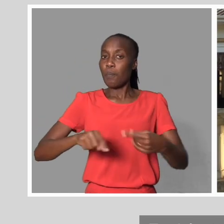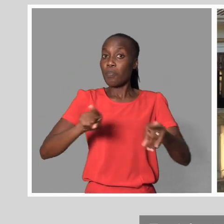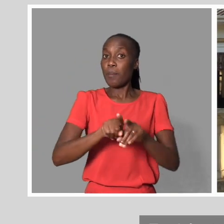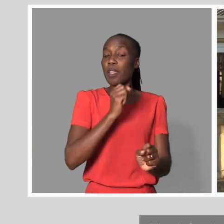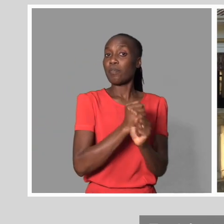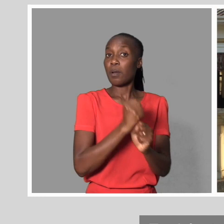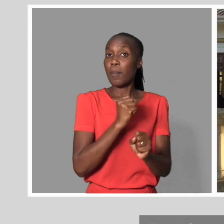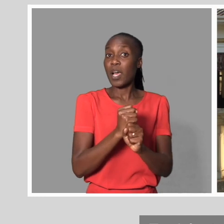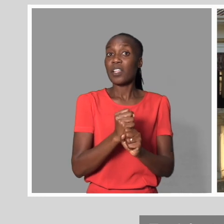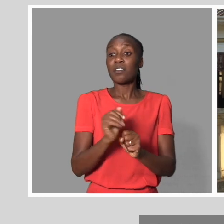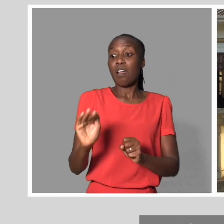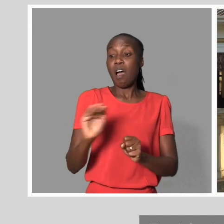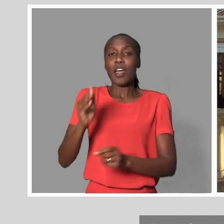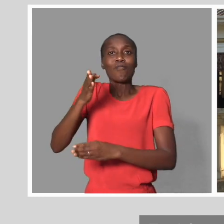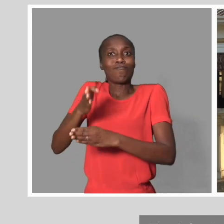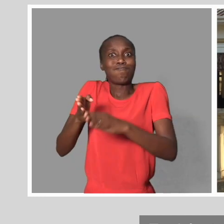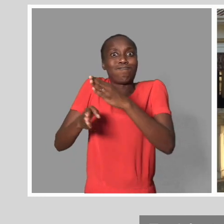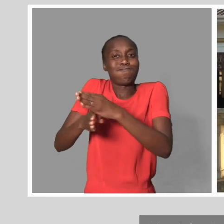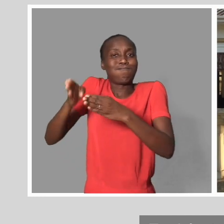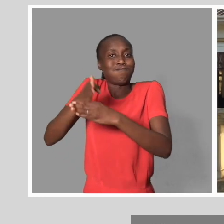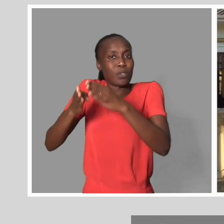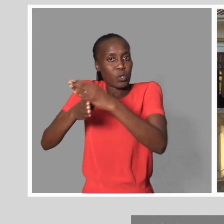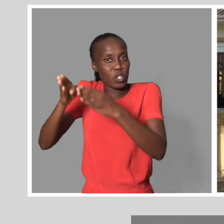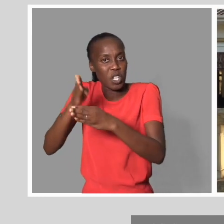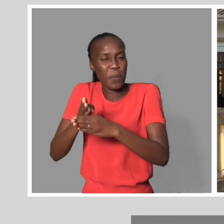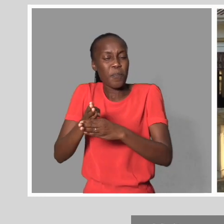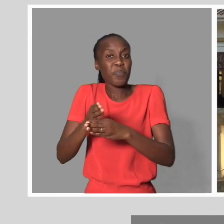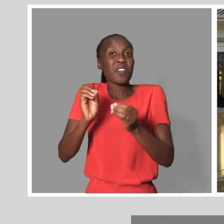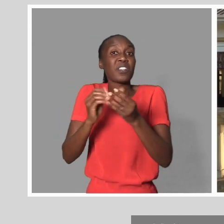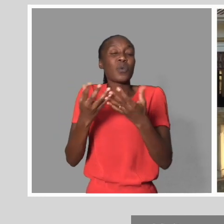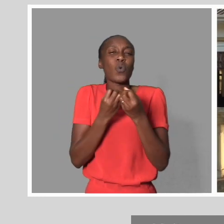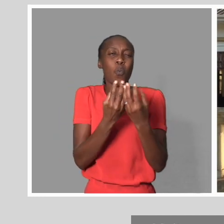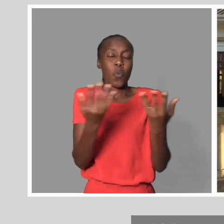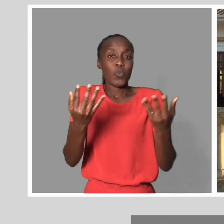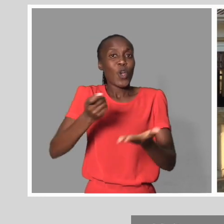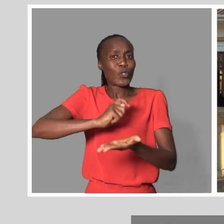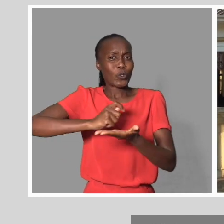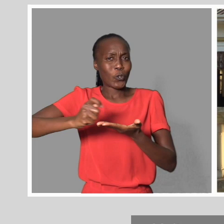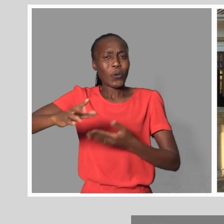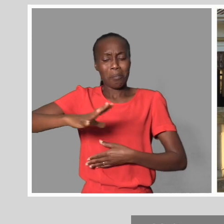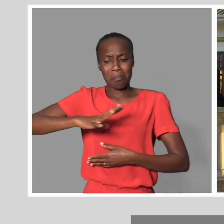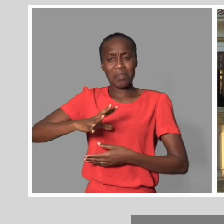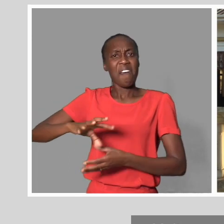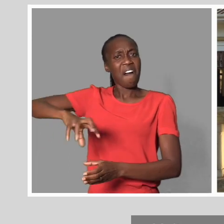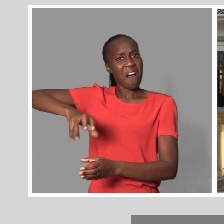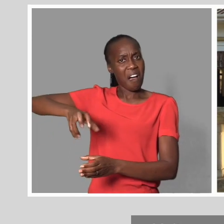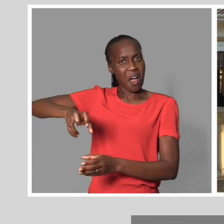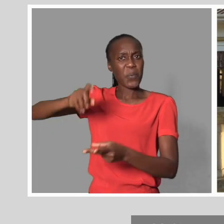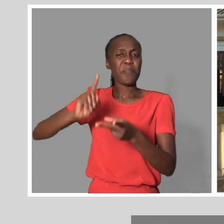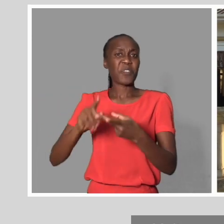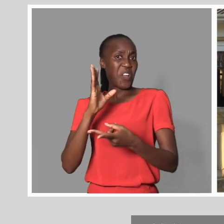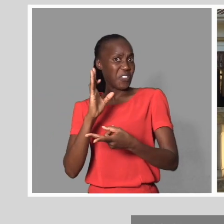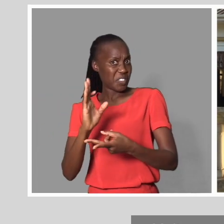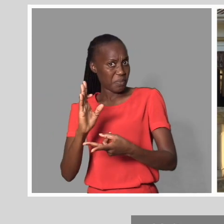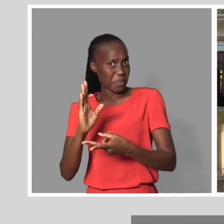E também trabalham na área de construção. Há de ver que muitas escolas já têm água, não é?